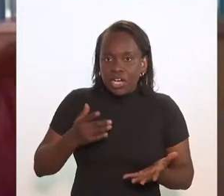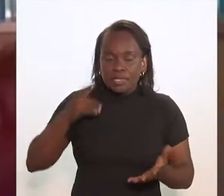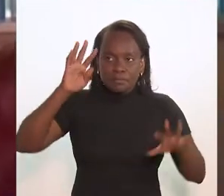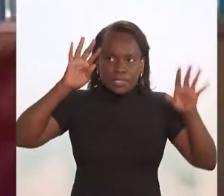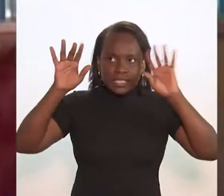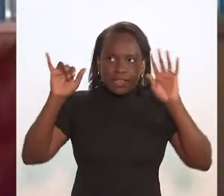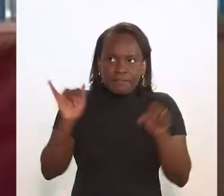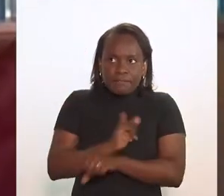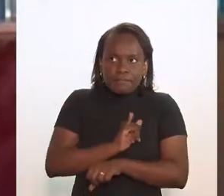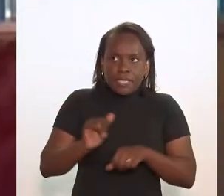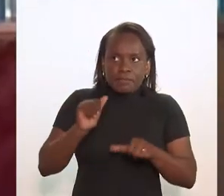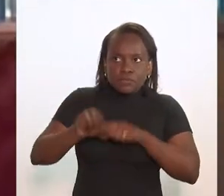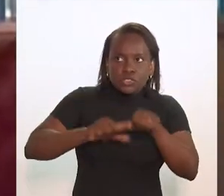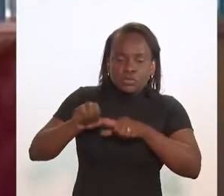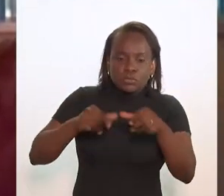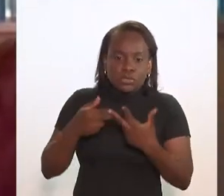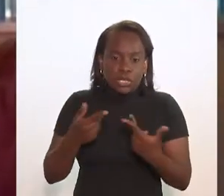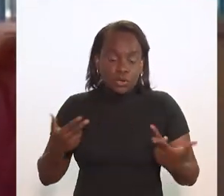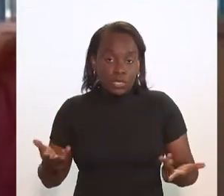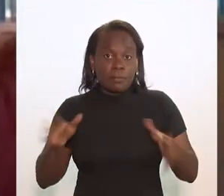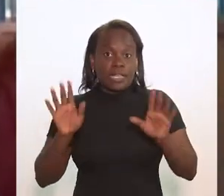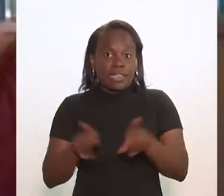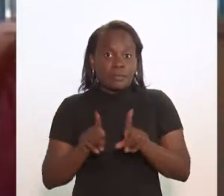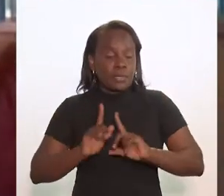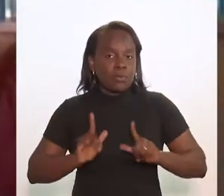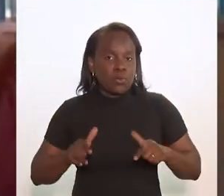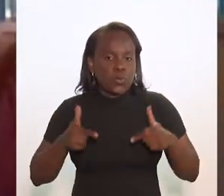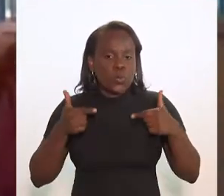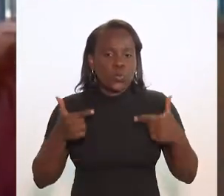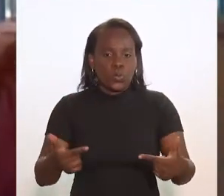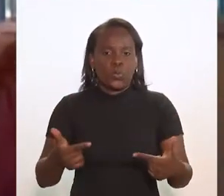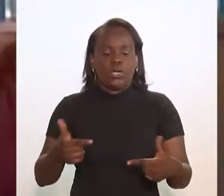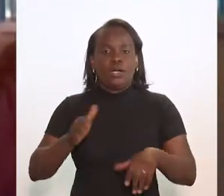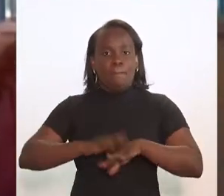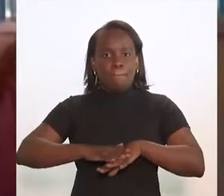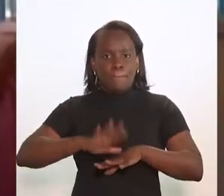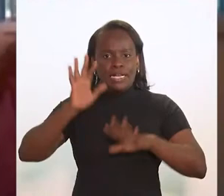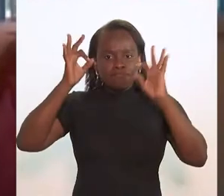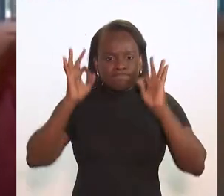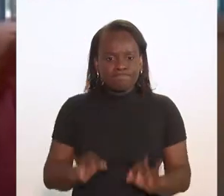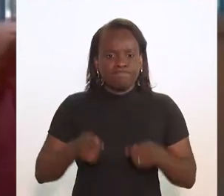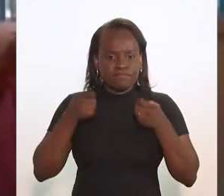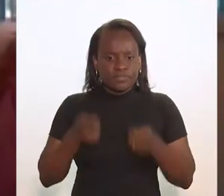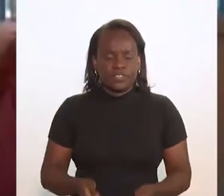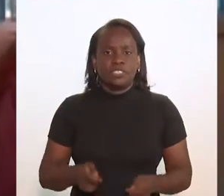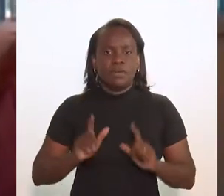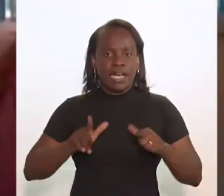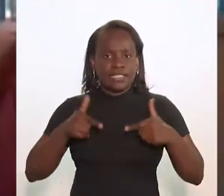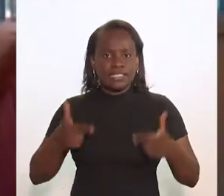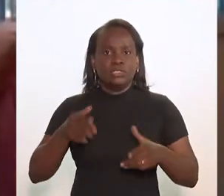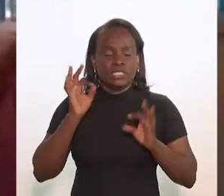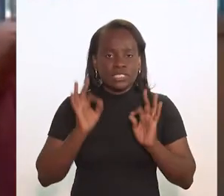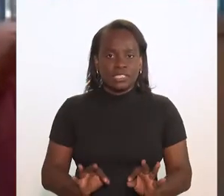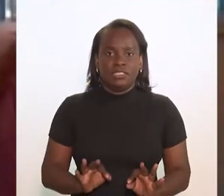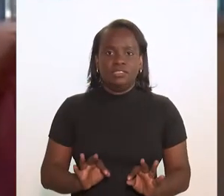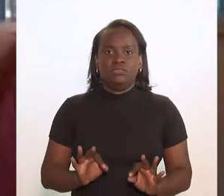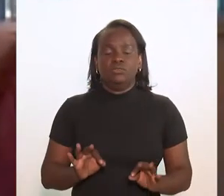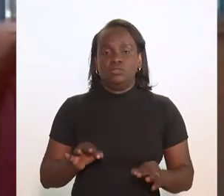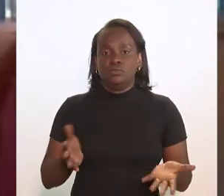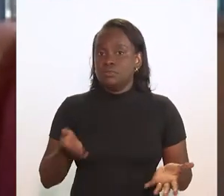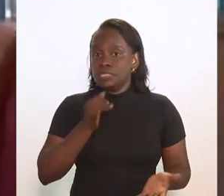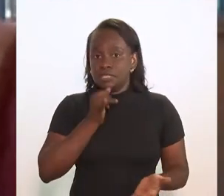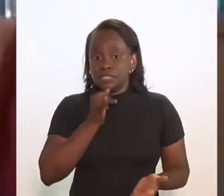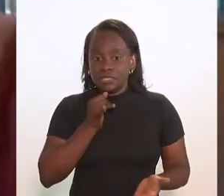momento, repensando muita coisa, mas também atuando de forma mais contundente, com ações